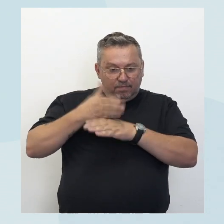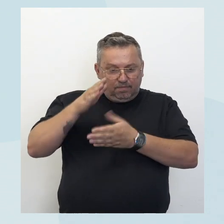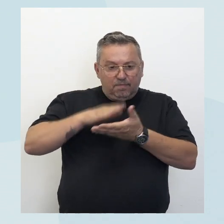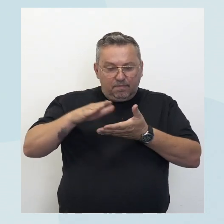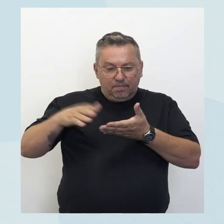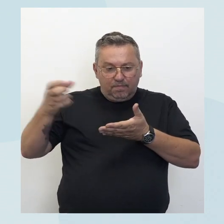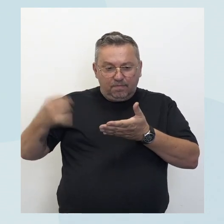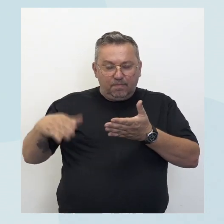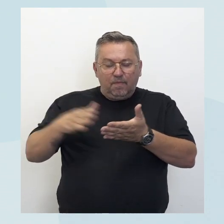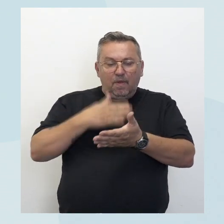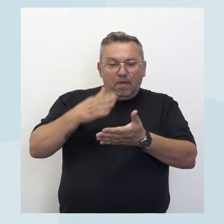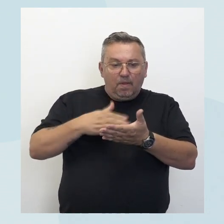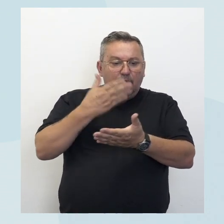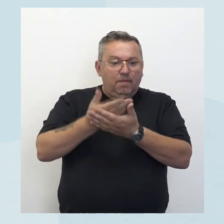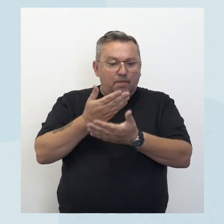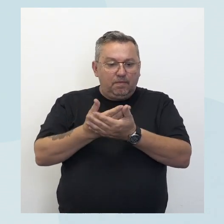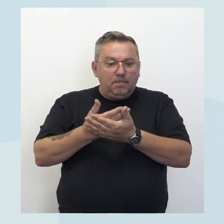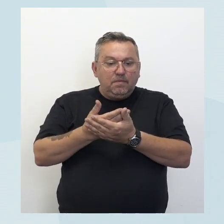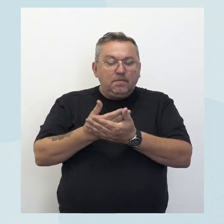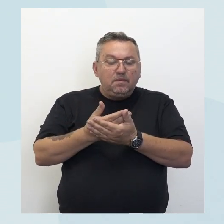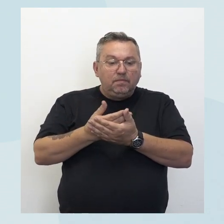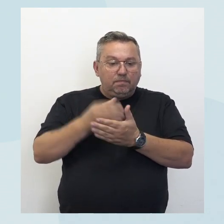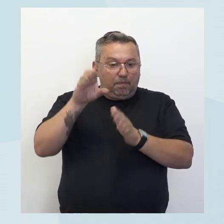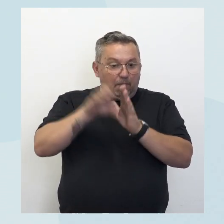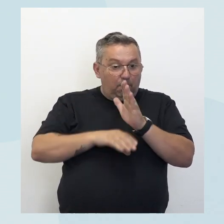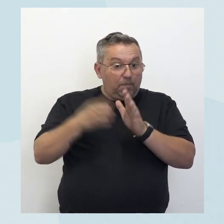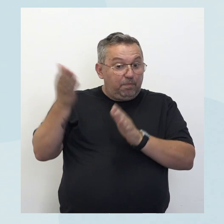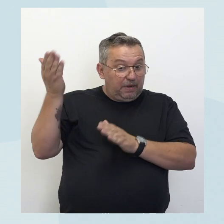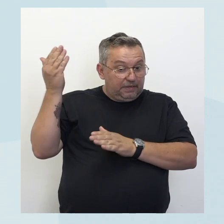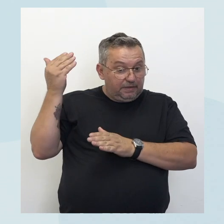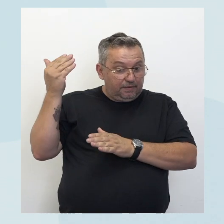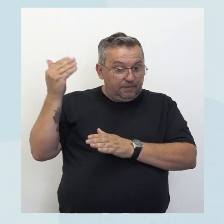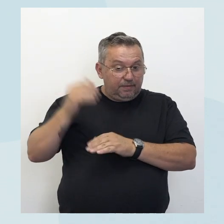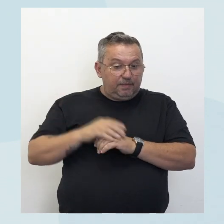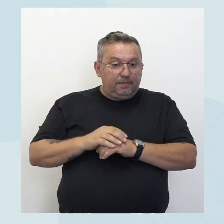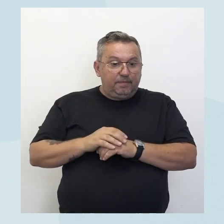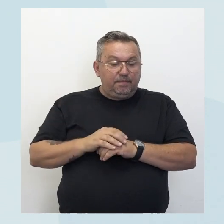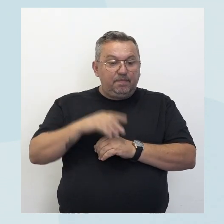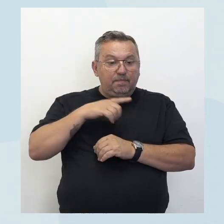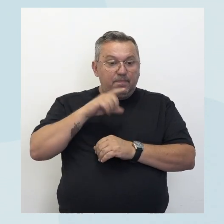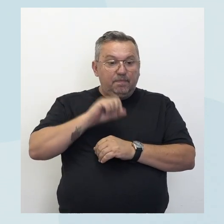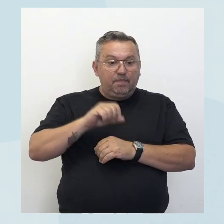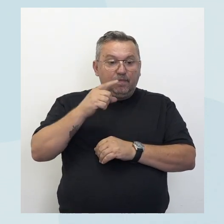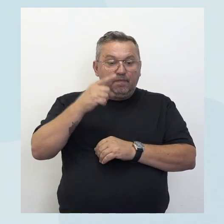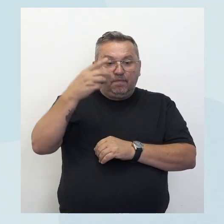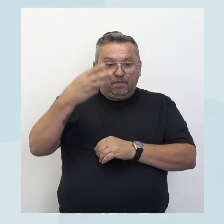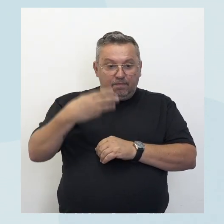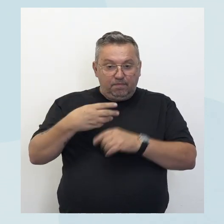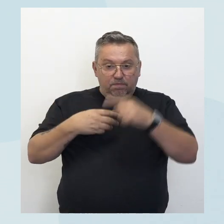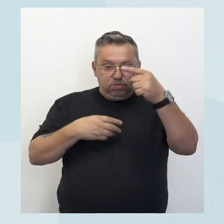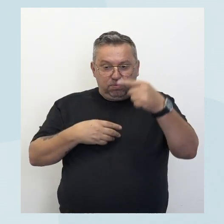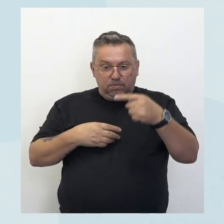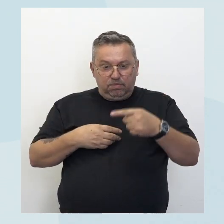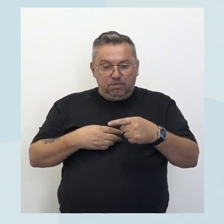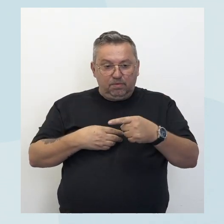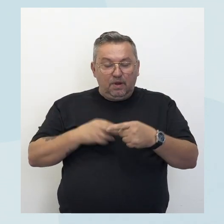do estudante do currículo passado, ok, pessoal? Eu tenho lá 3 equações, né, 3